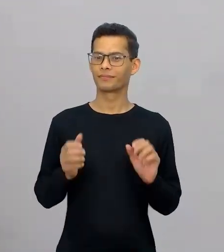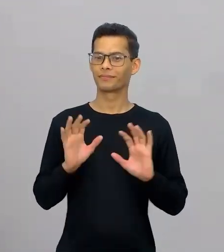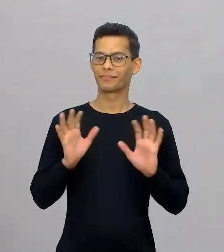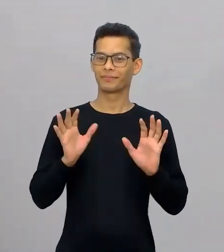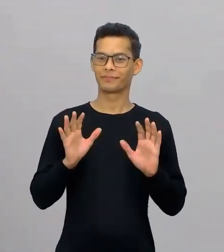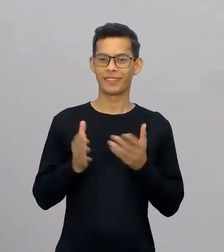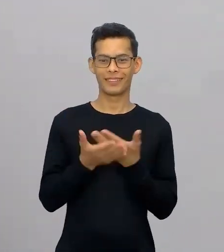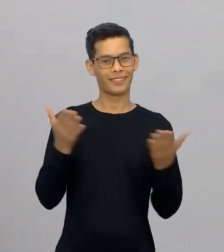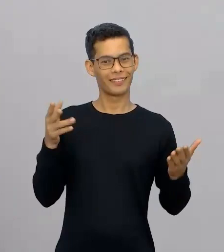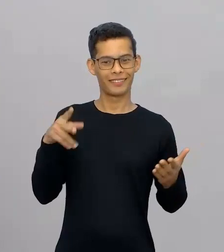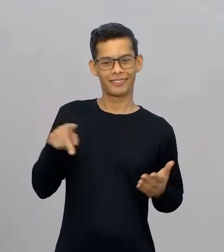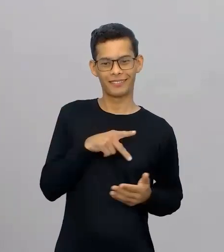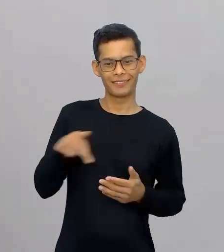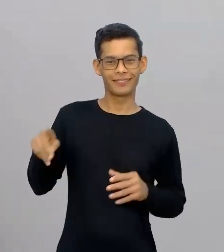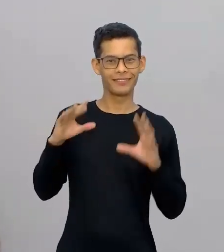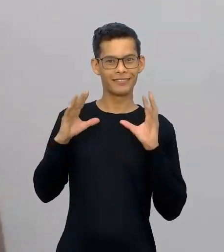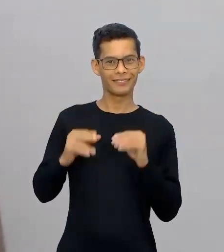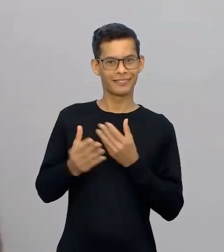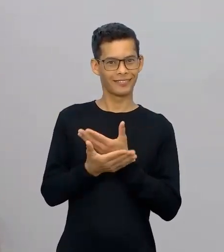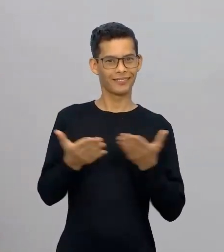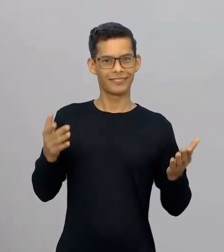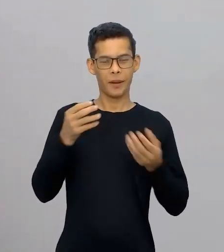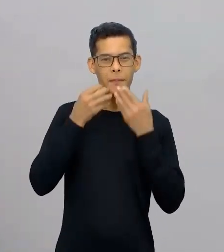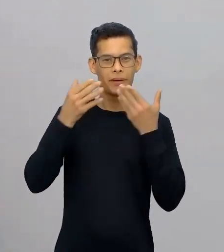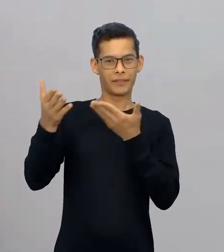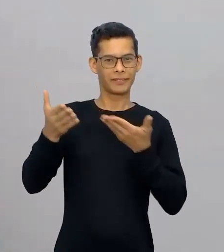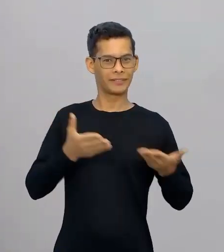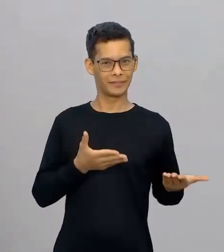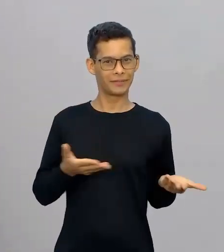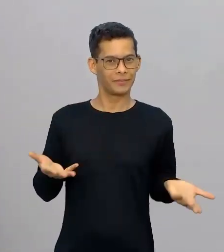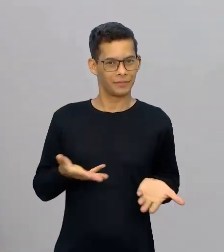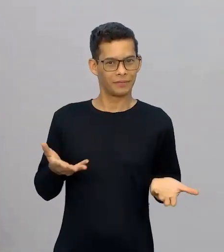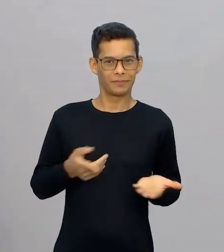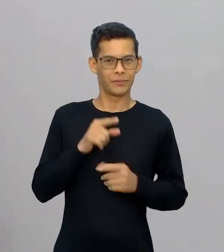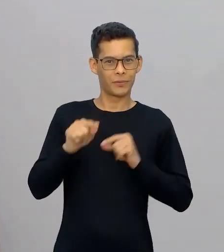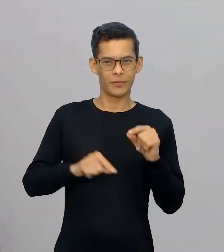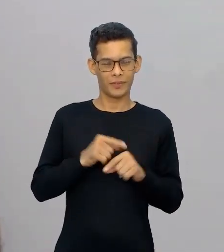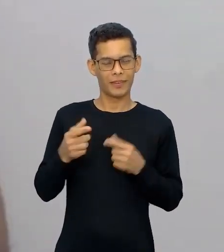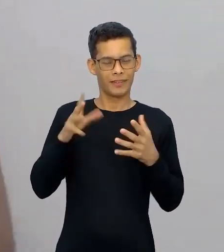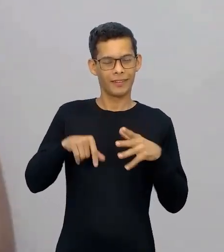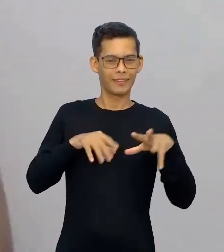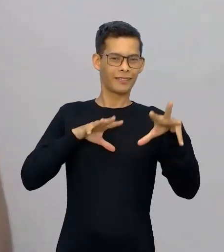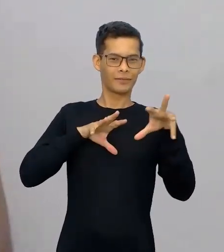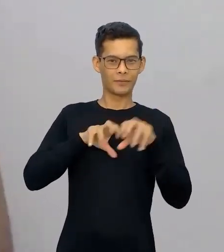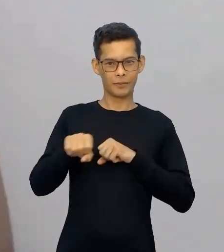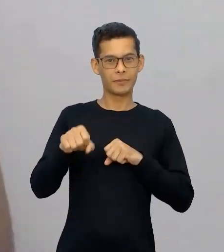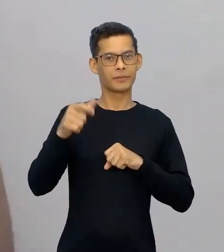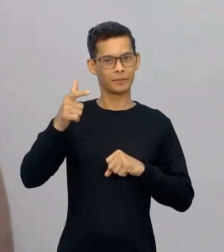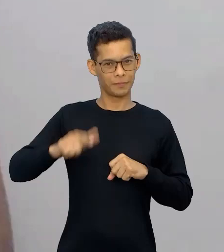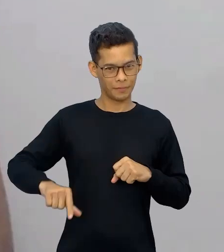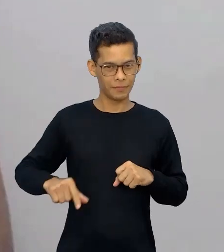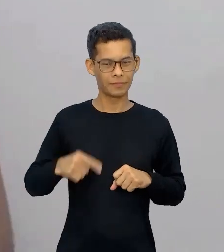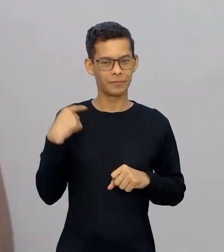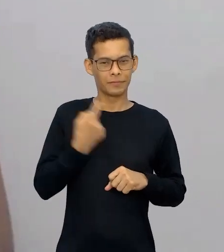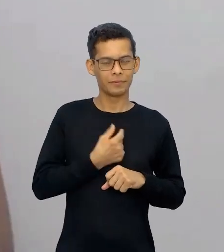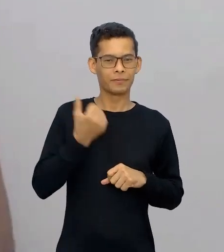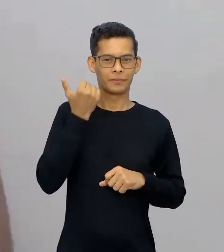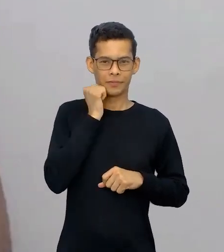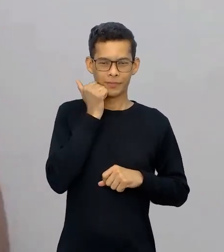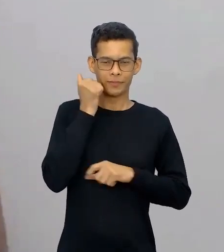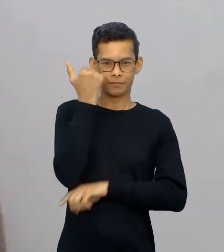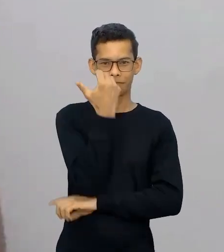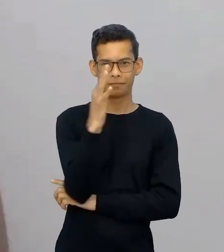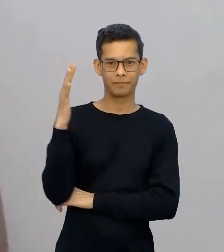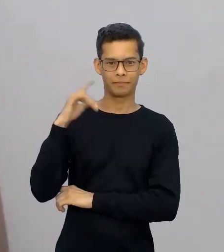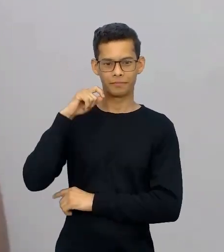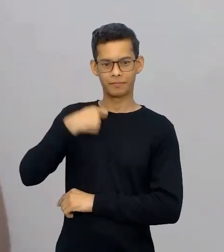Olá, professores e professoras, sejam bem-vindos a mais uma formação da equipe de Ciências da Natureza. Eu